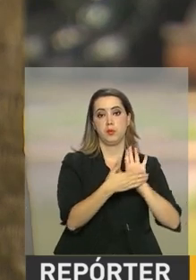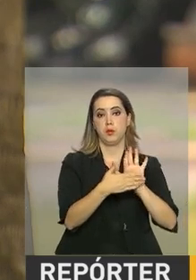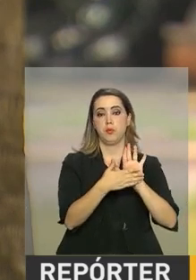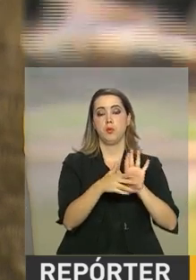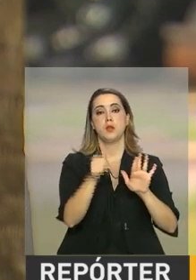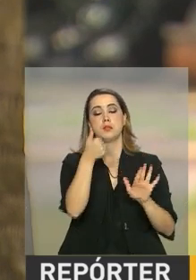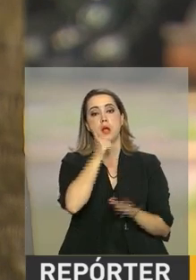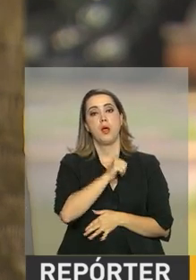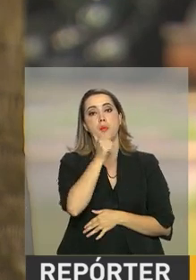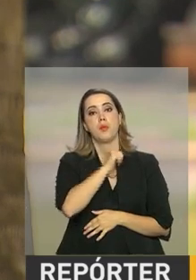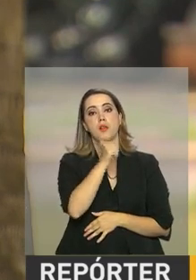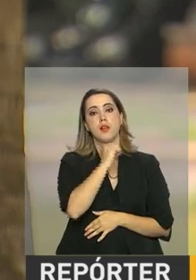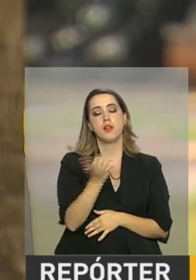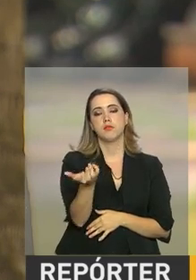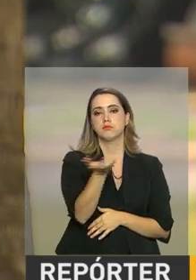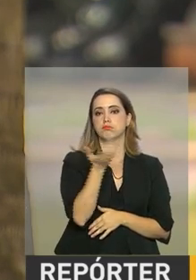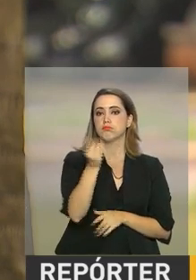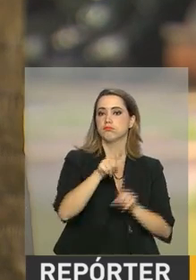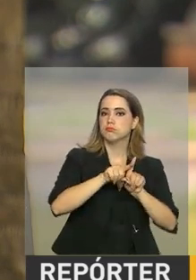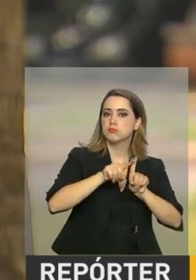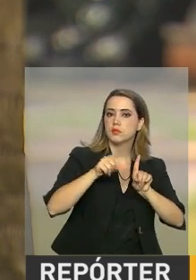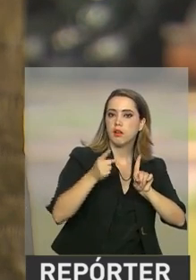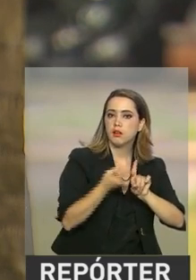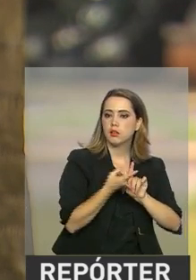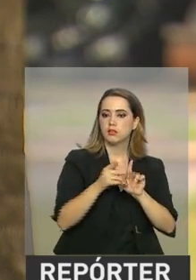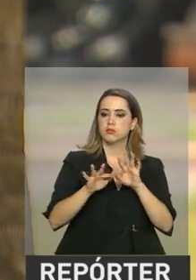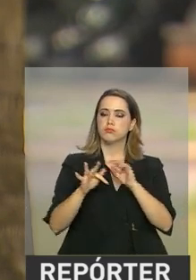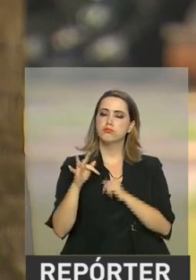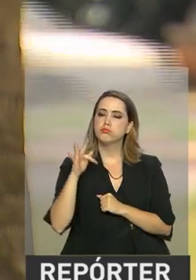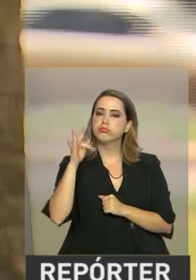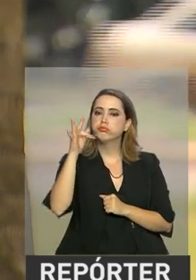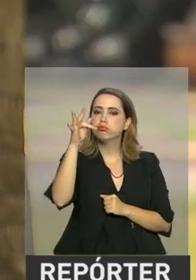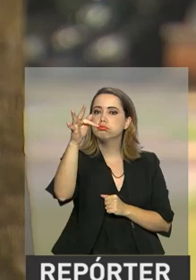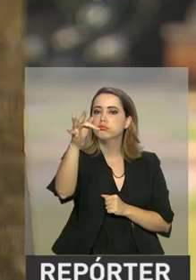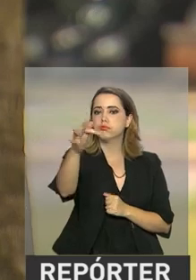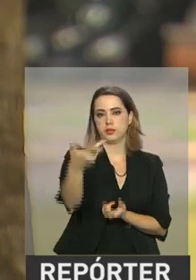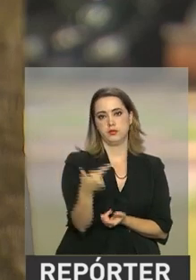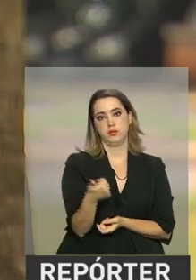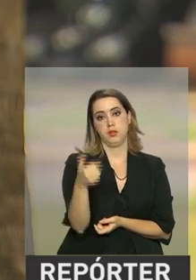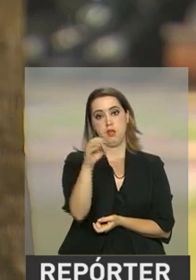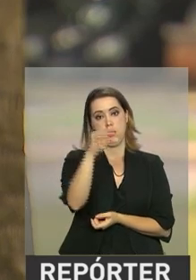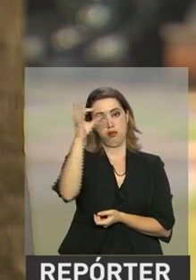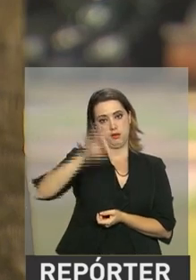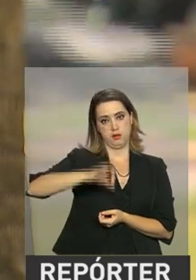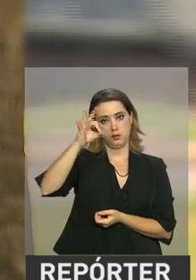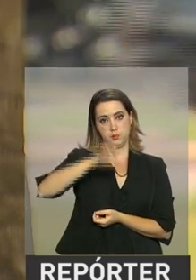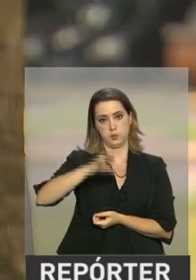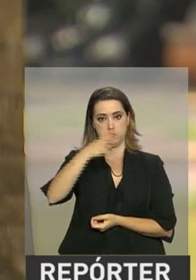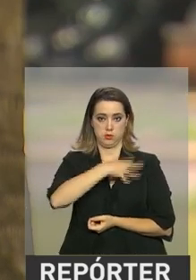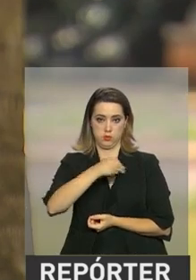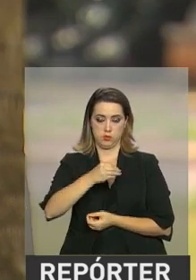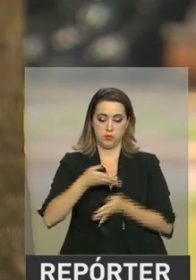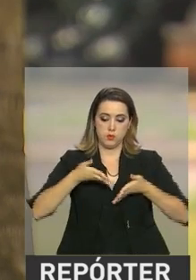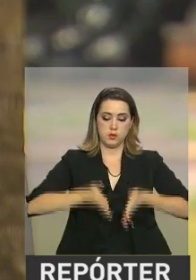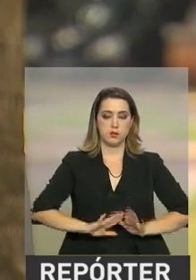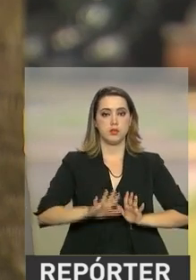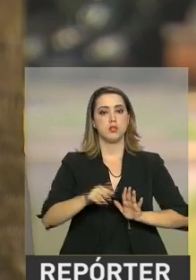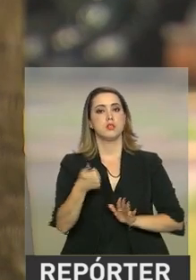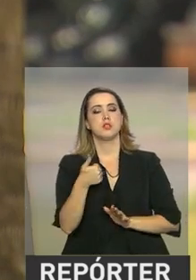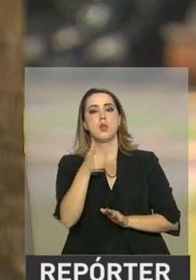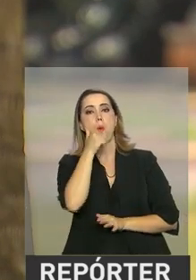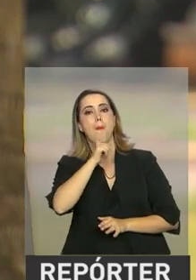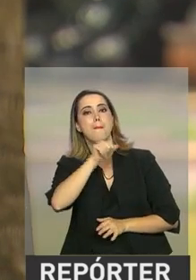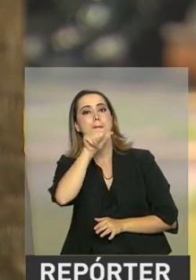maternidade para mais tarde cerca de 10% das Crianças nascidas no ano passado são filhas de Mães com idade entre